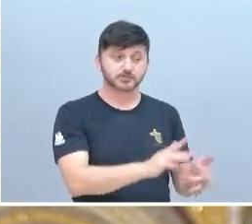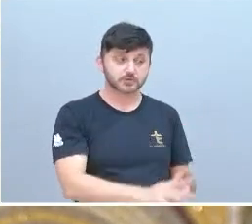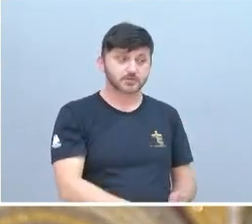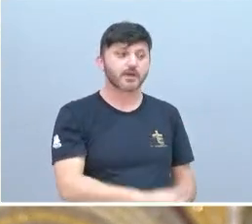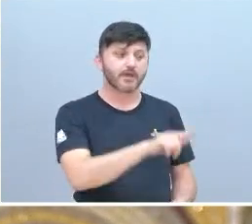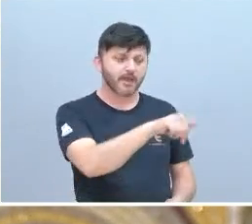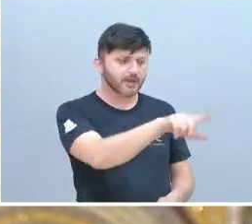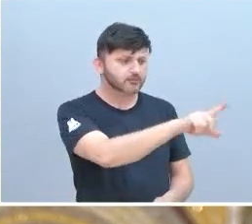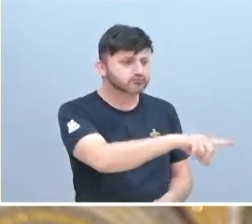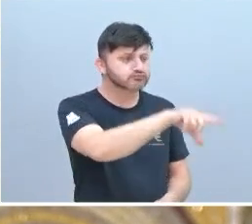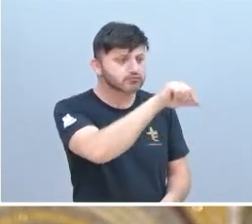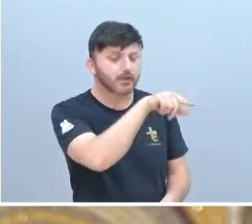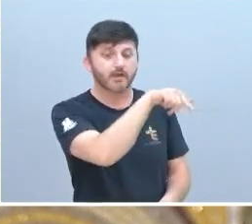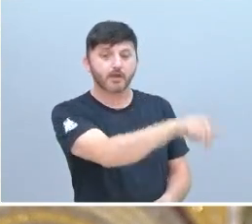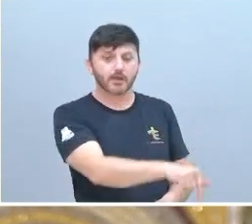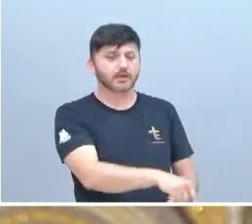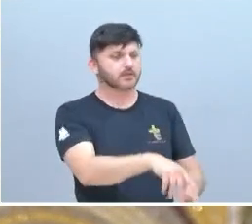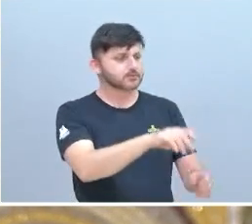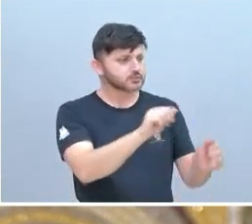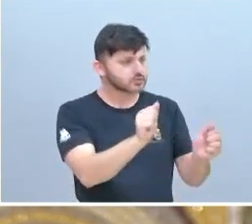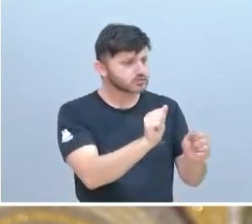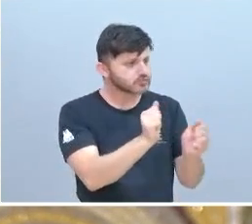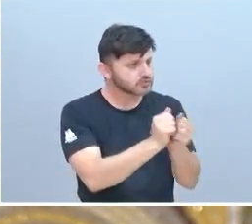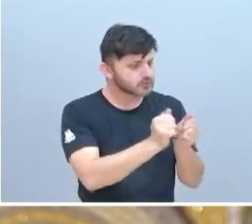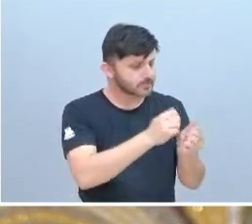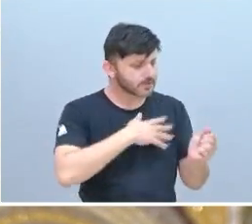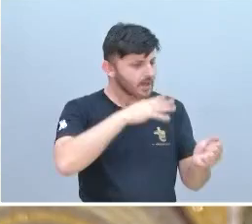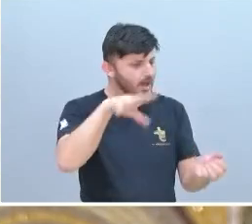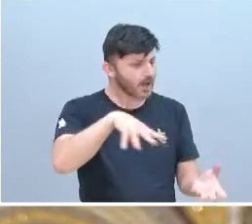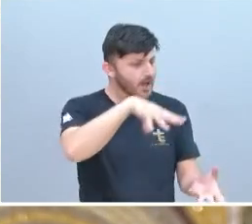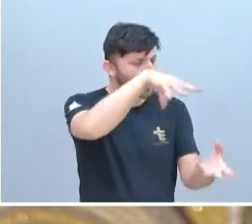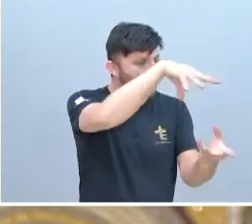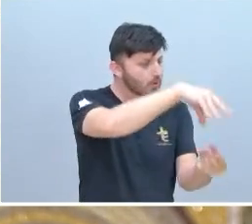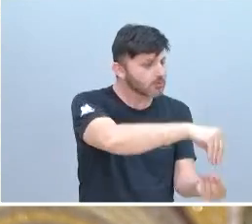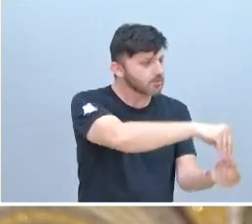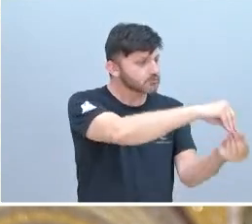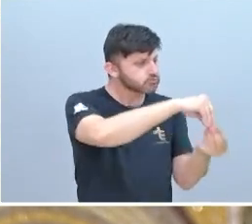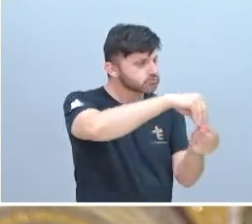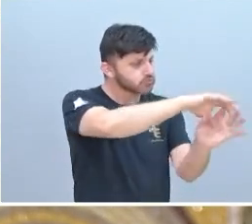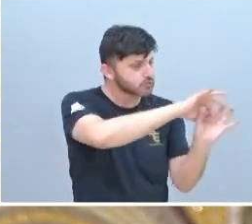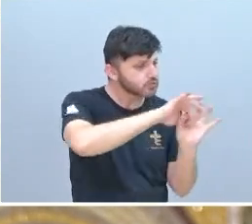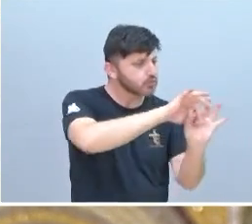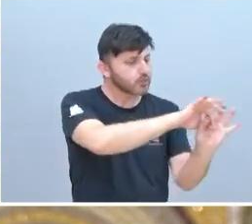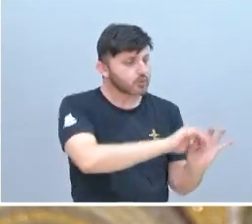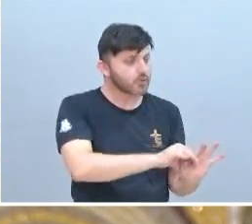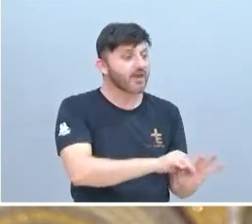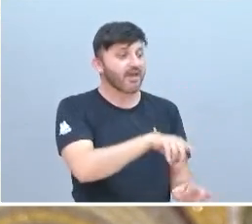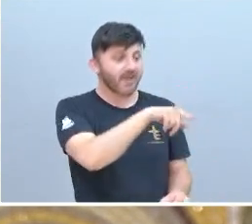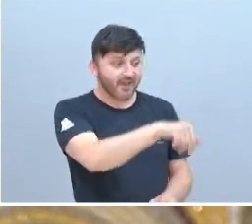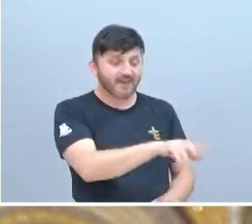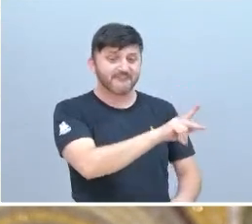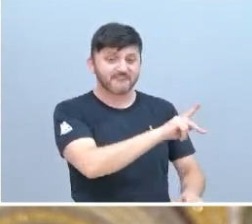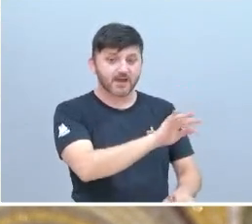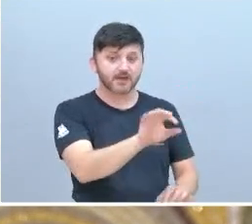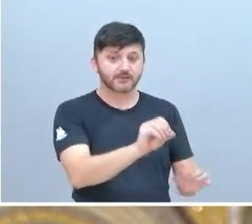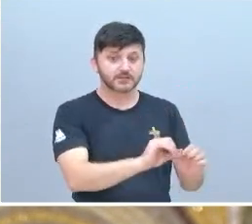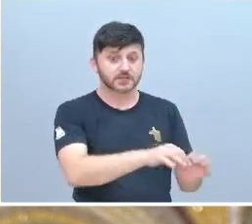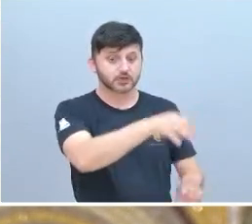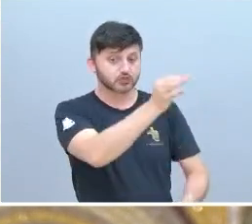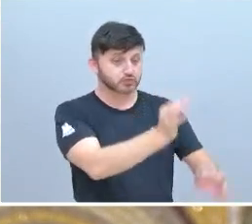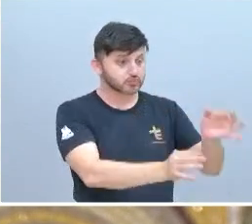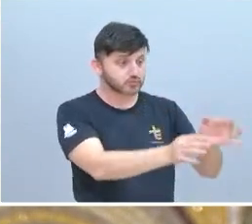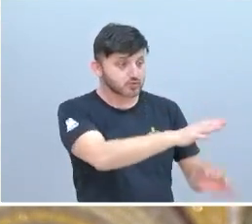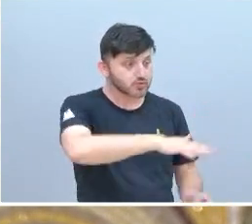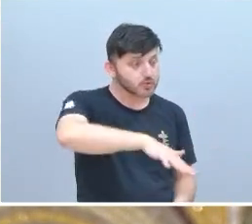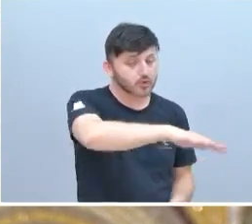eleito, nele se compaz minha alma, pus meu espírito sobre ele, ele promoverá o julgamento das